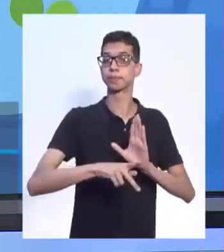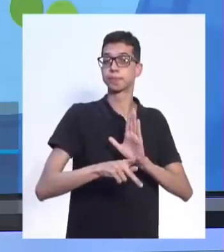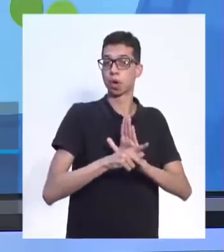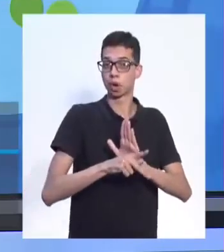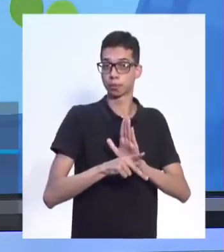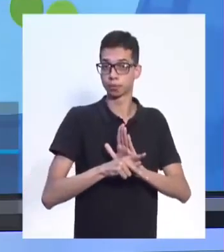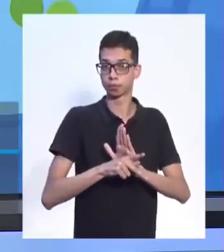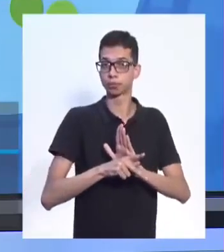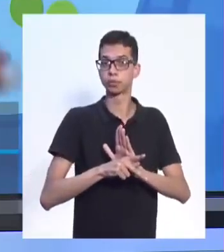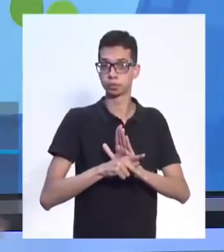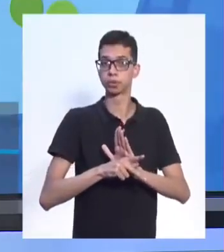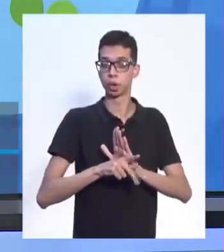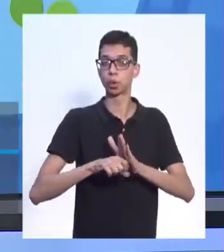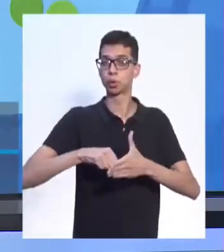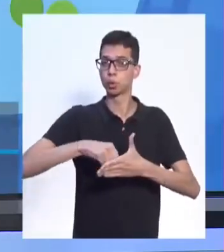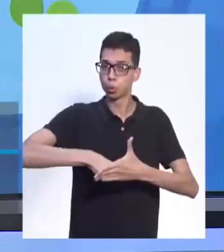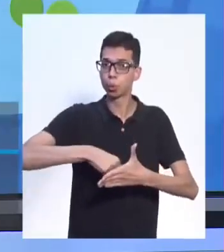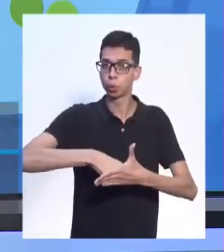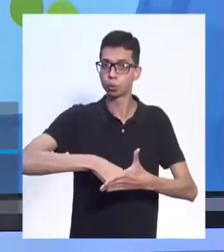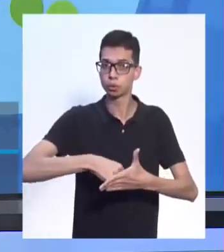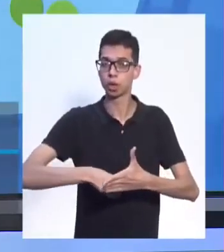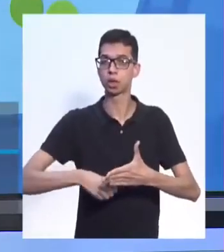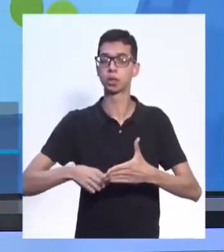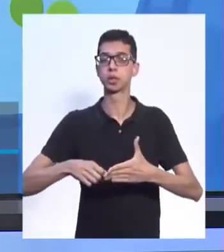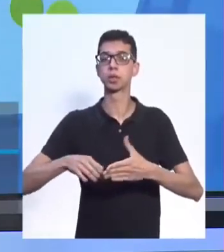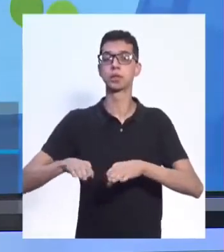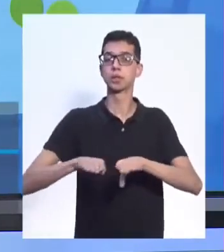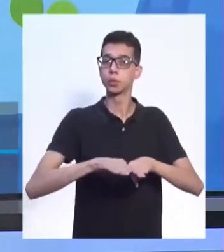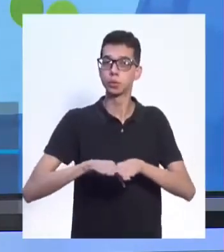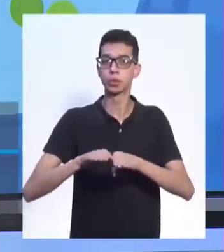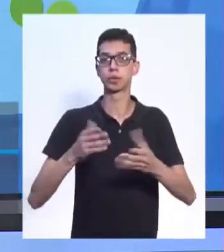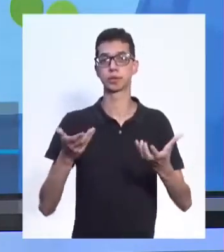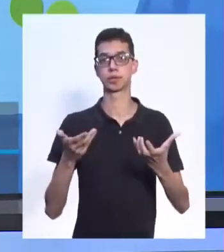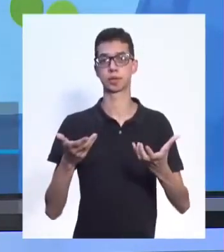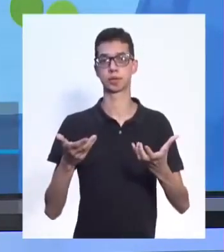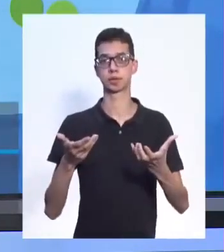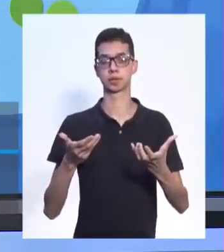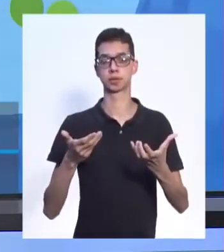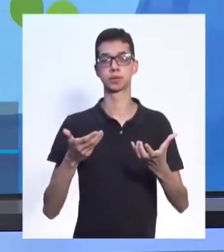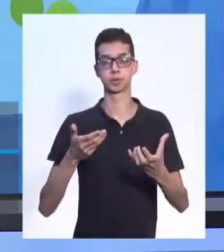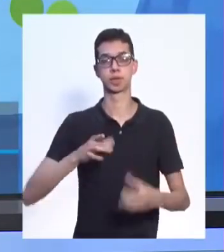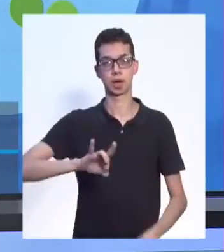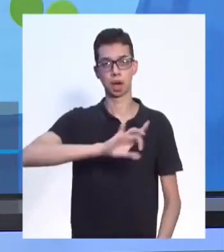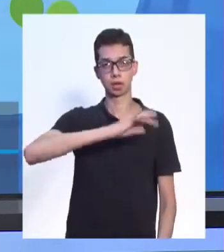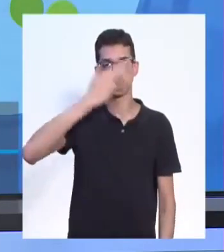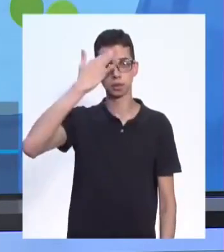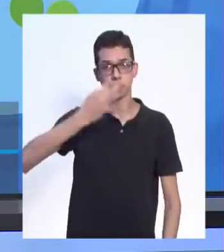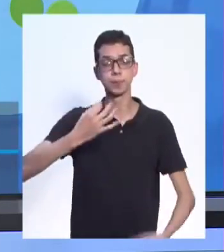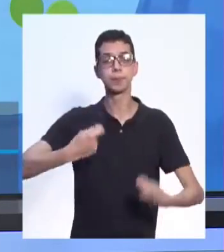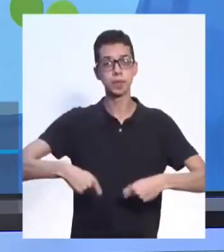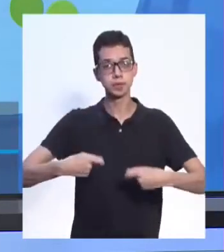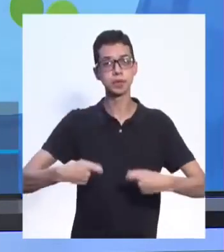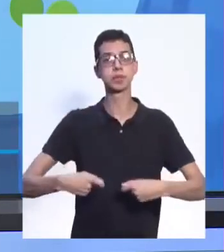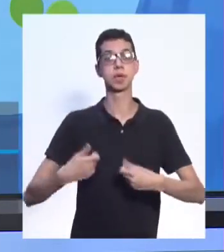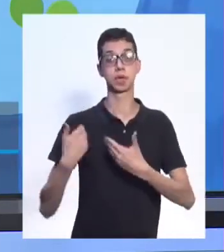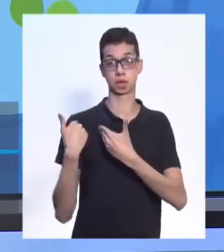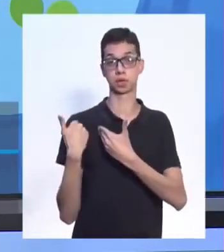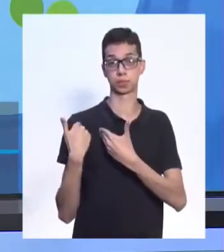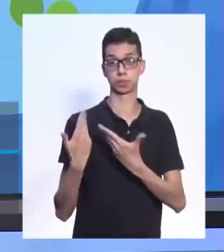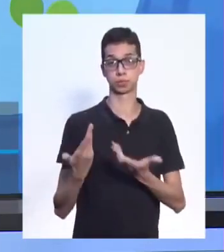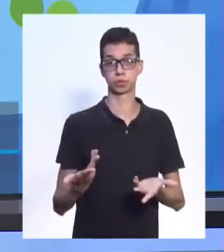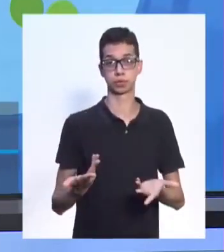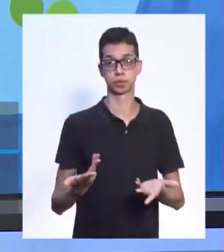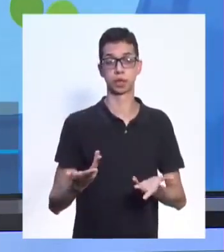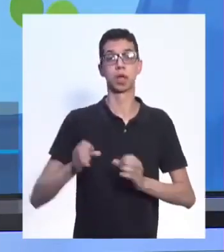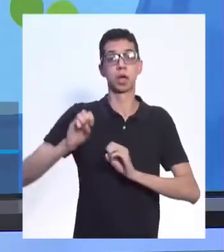né, digo, as pessoas que se englobam nisso, a gente tem que entender que também é nosso papel a gente educar as pessoas, né, criar